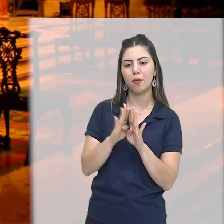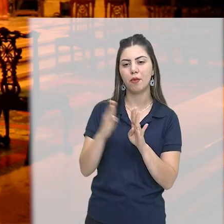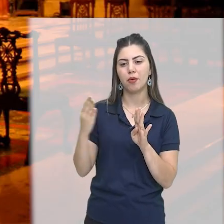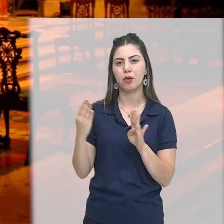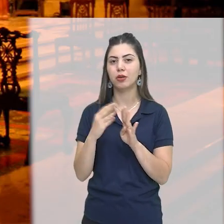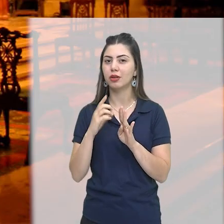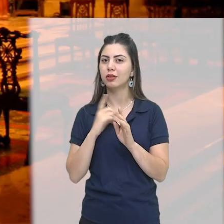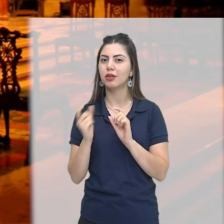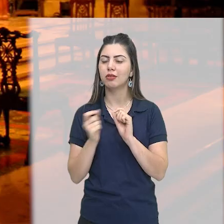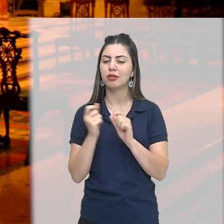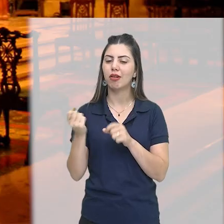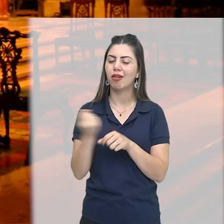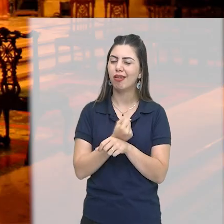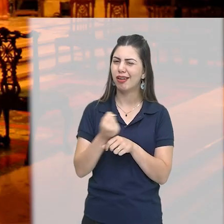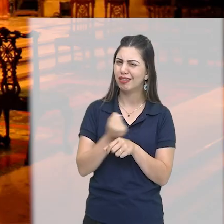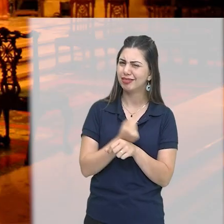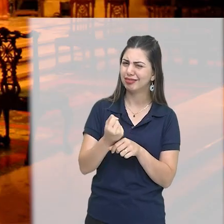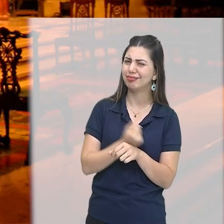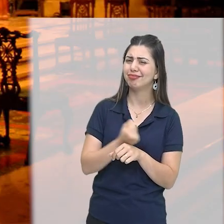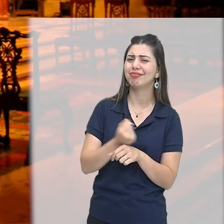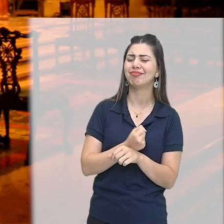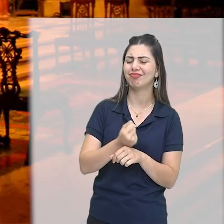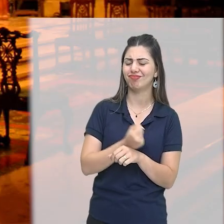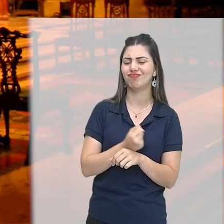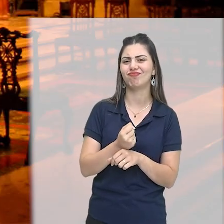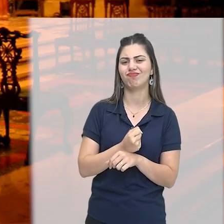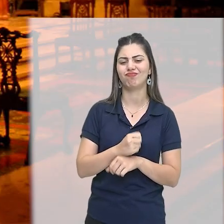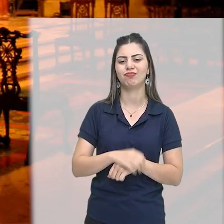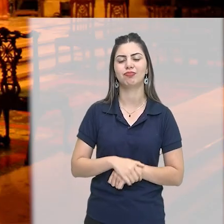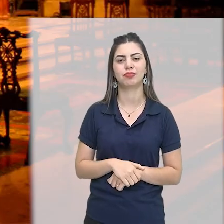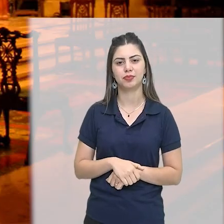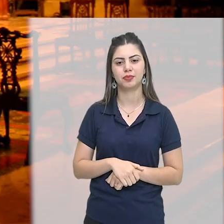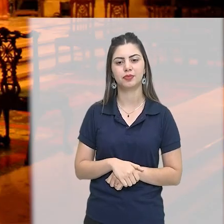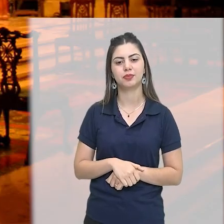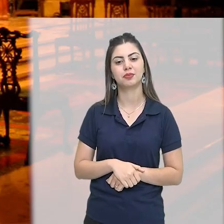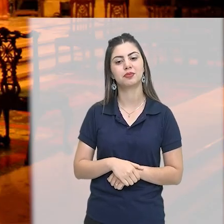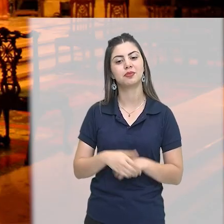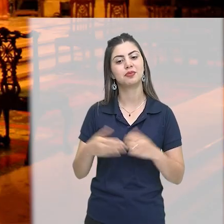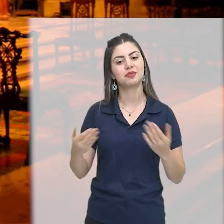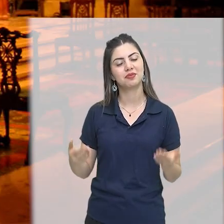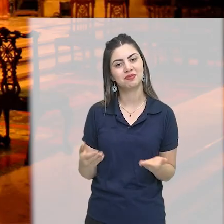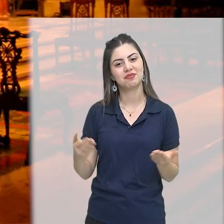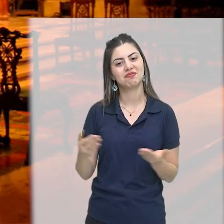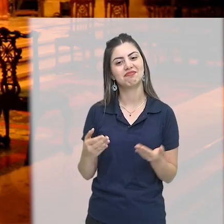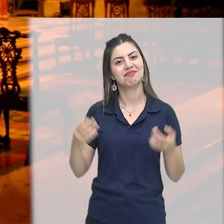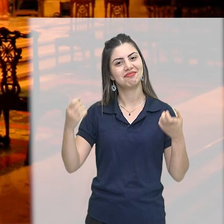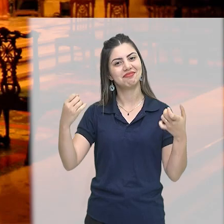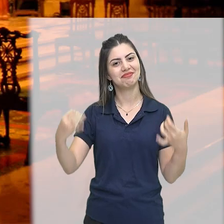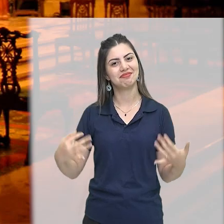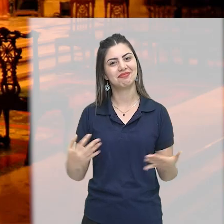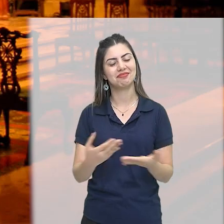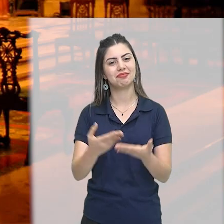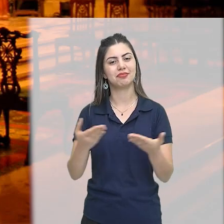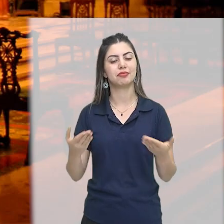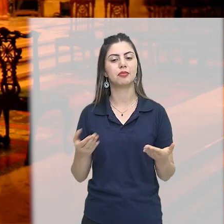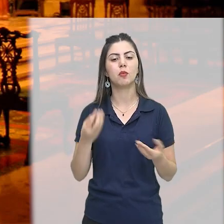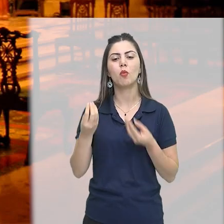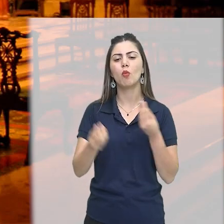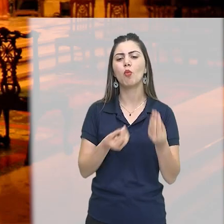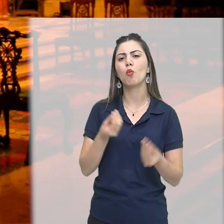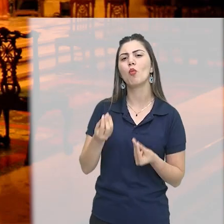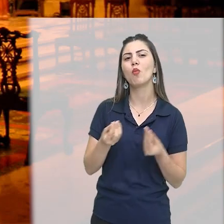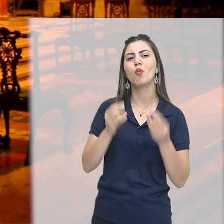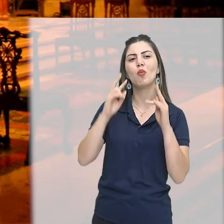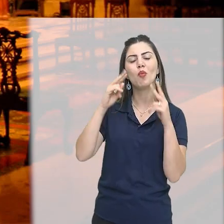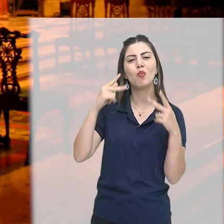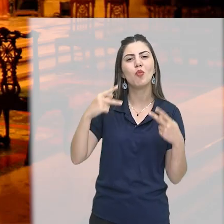com muitos e muitos anos de história. É sobre isso que eu queria falar com você, sobre como é que o homem,